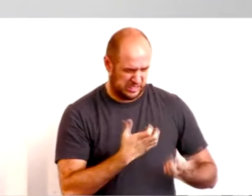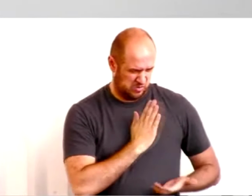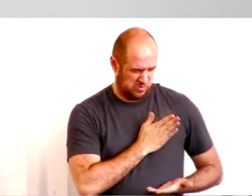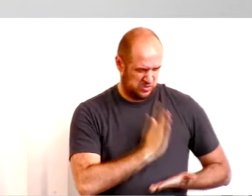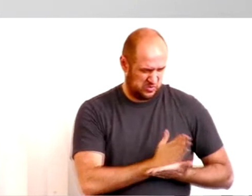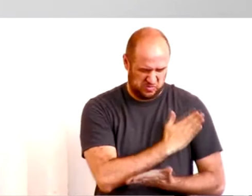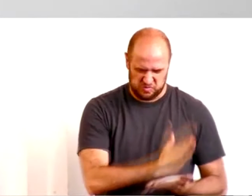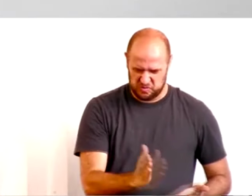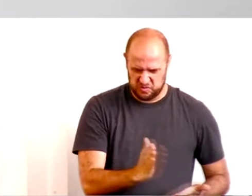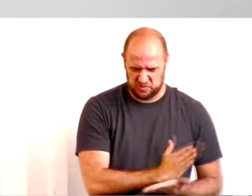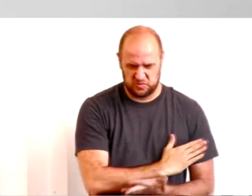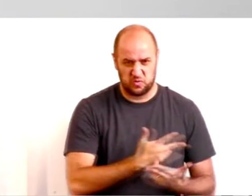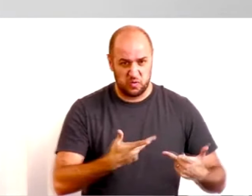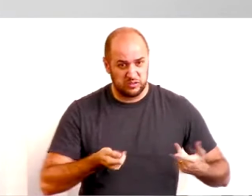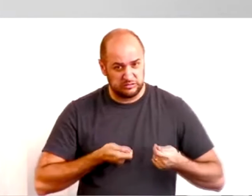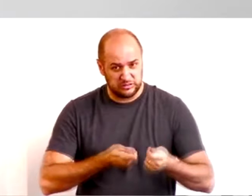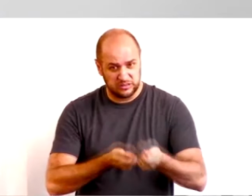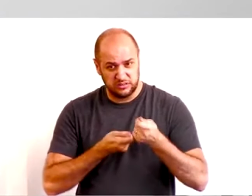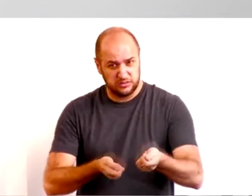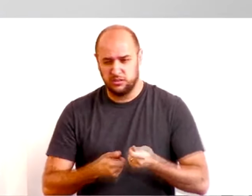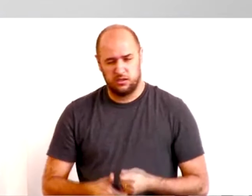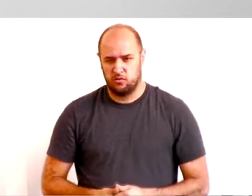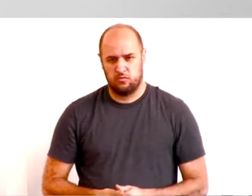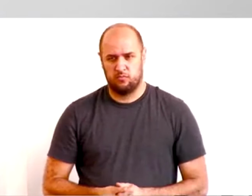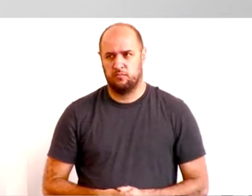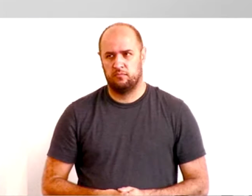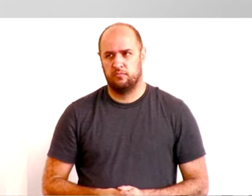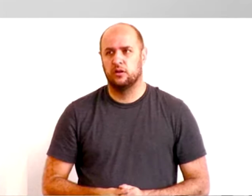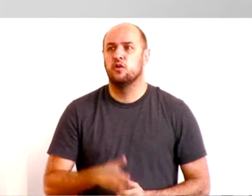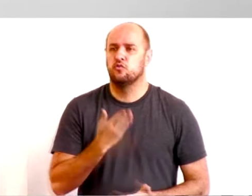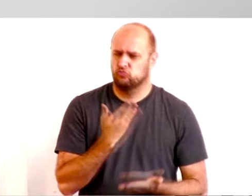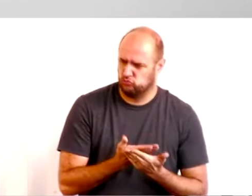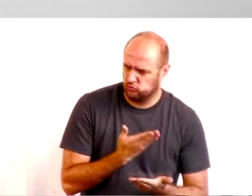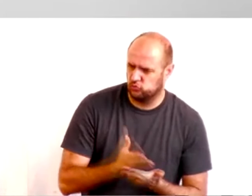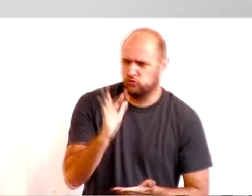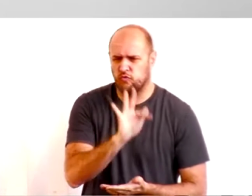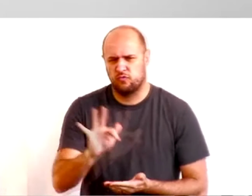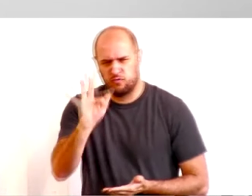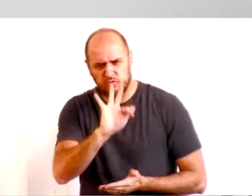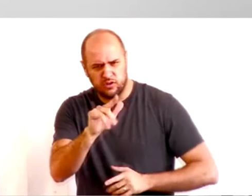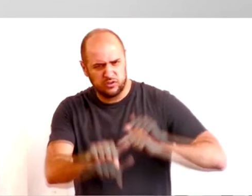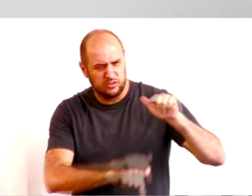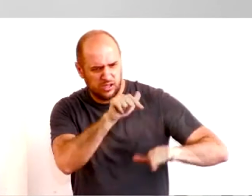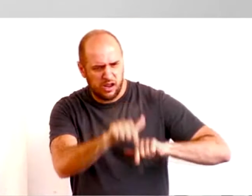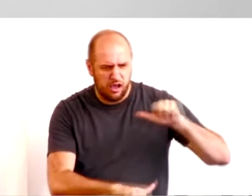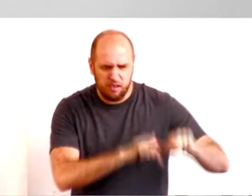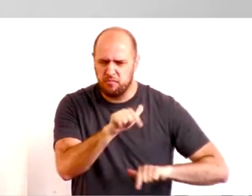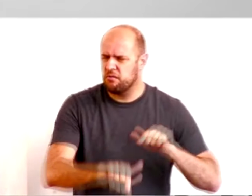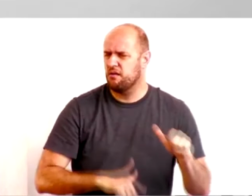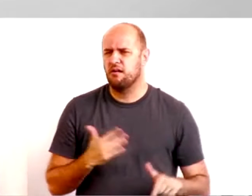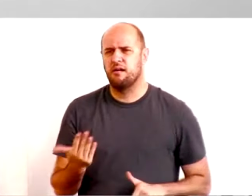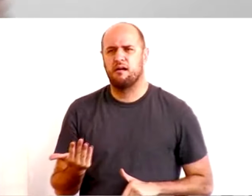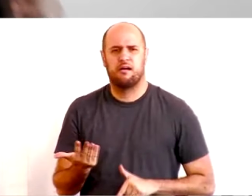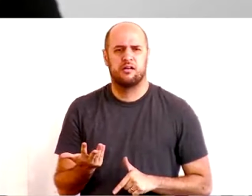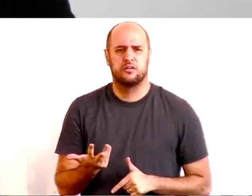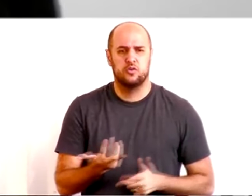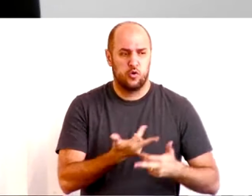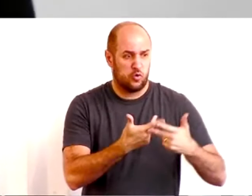estão tentando você na escola, na faculdade, no trabalho, a não honrar o seu Deus